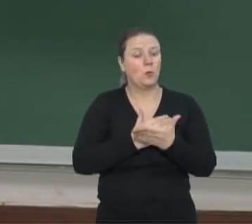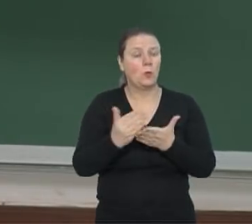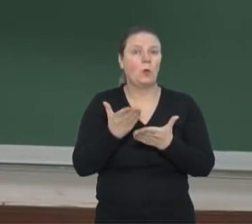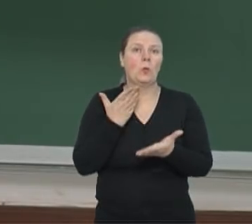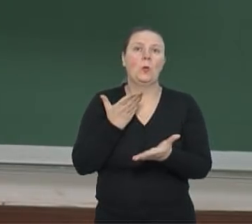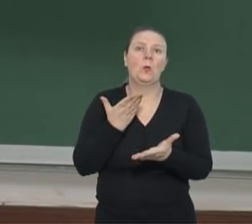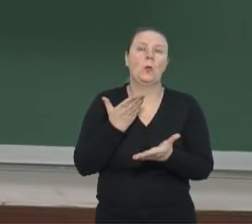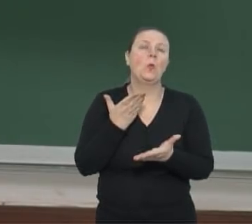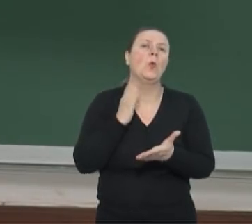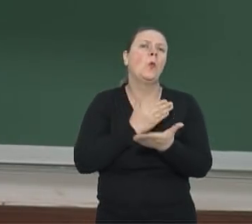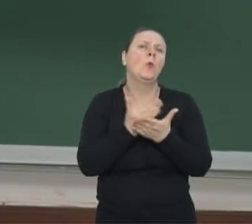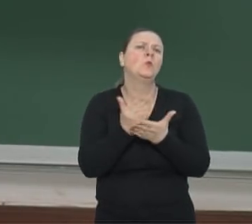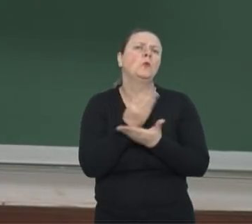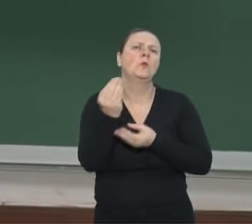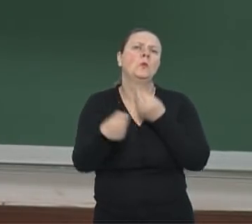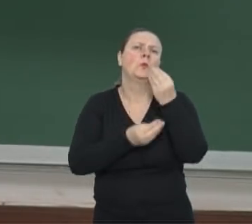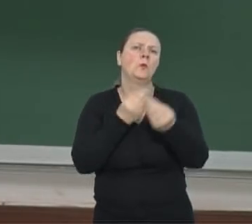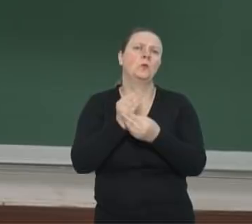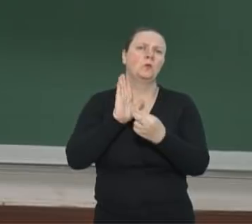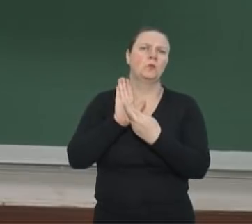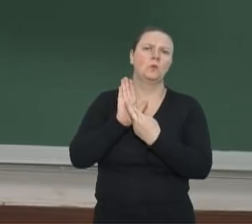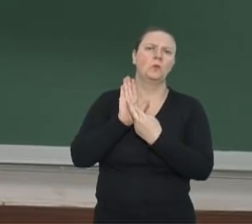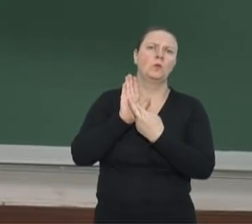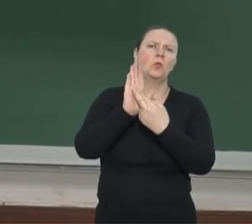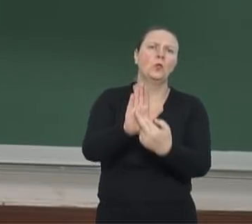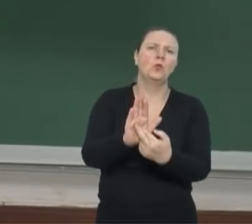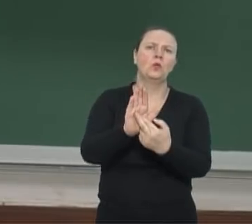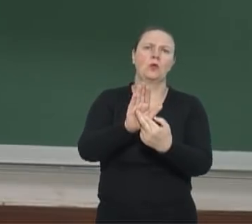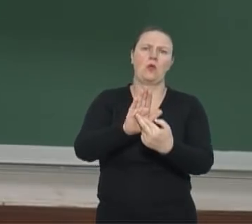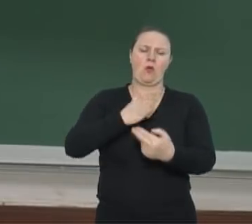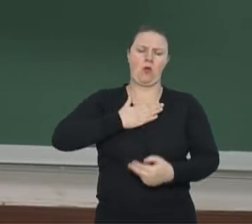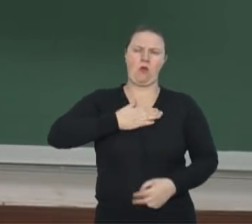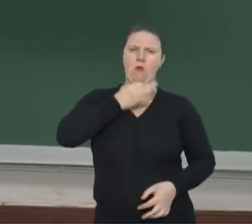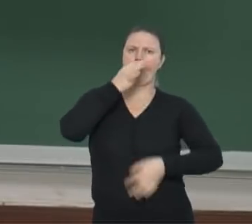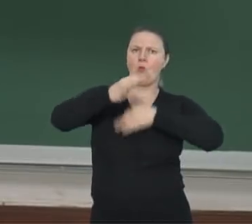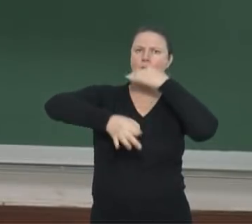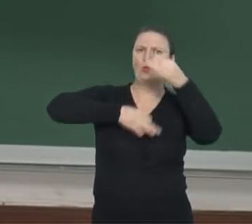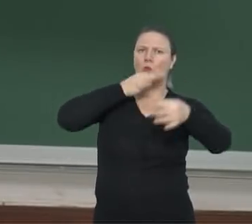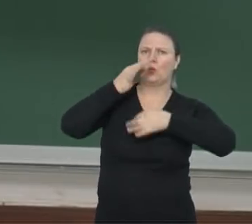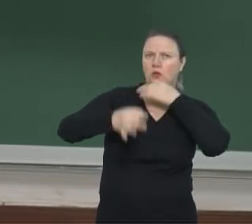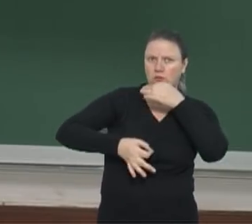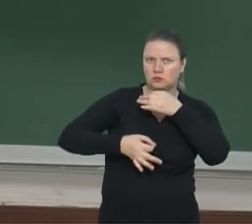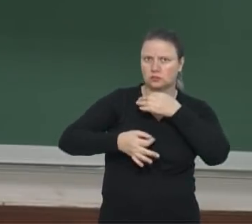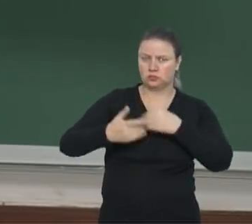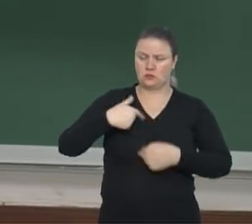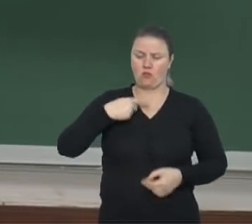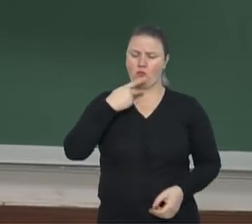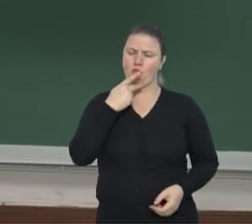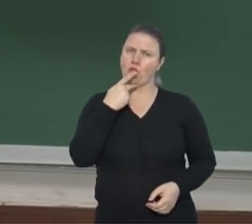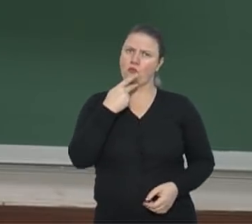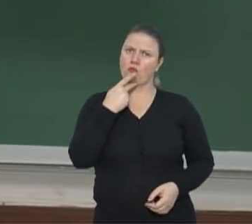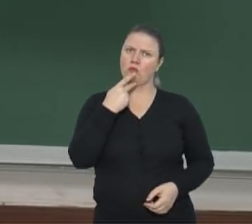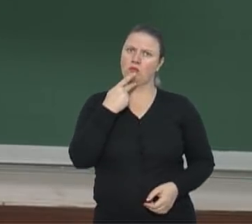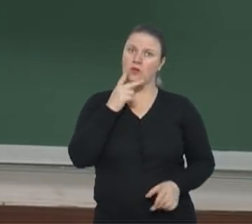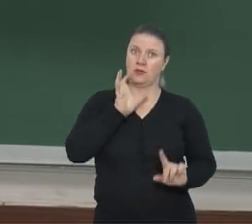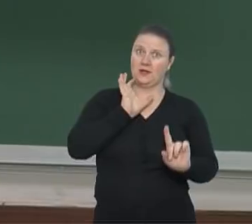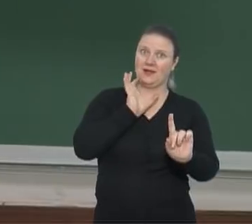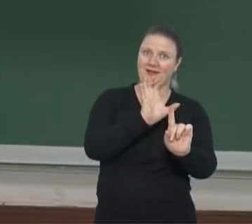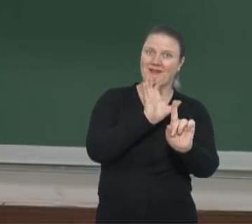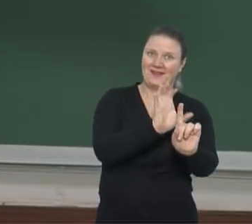disso, mostrar, através dos meus argumentos, o que eu estou falando. E, sem dúvida nenhuma,